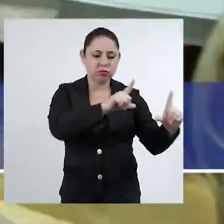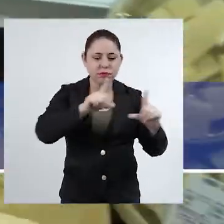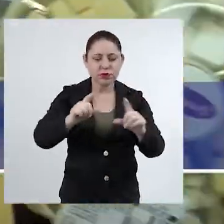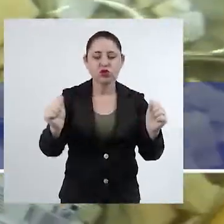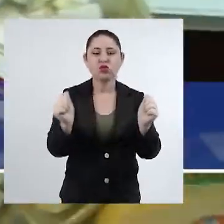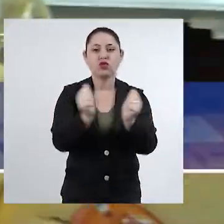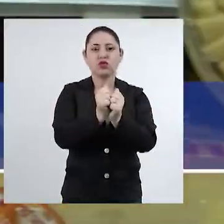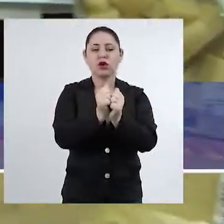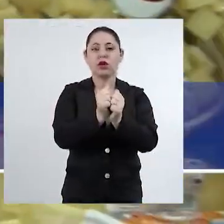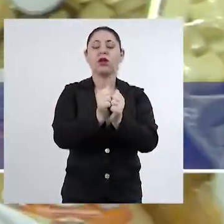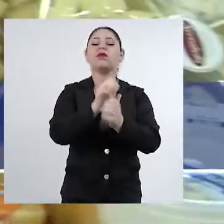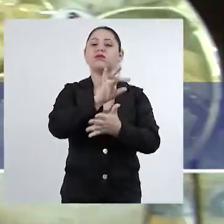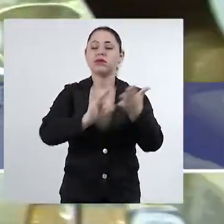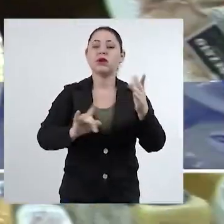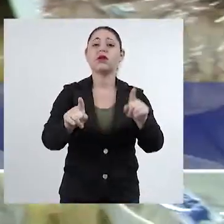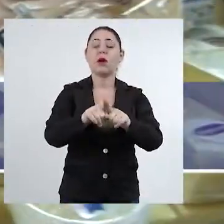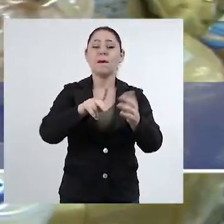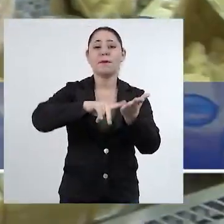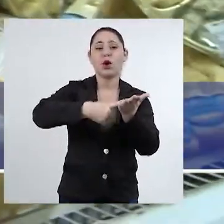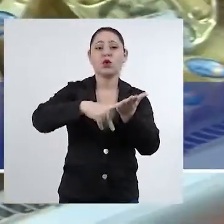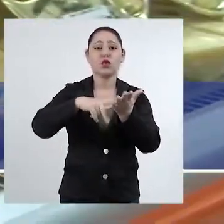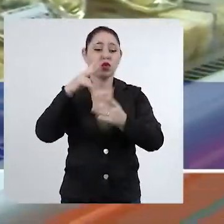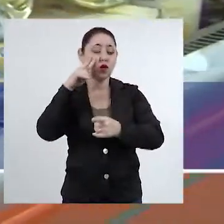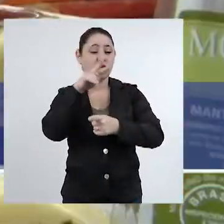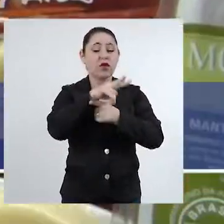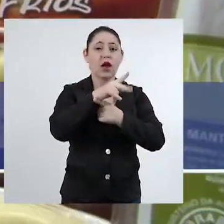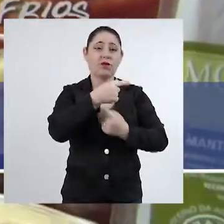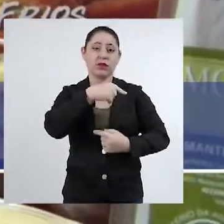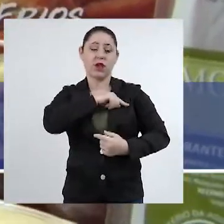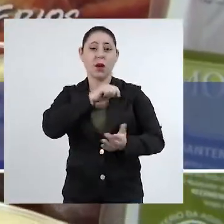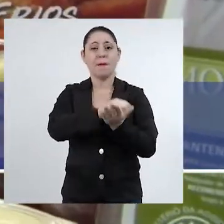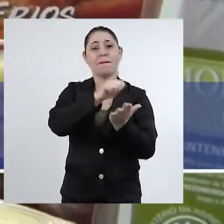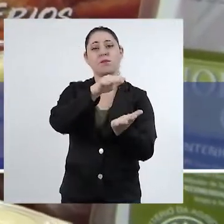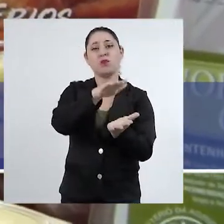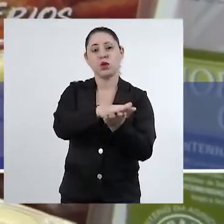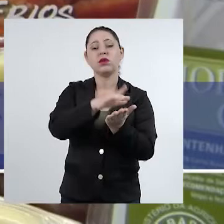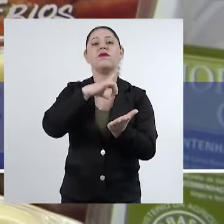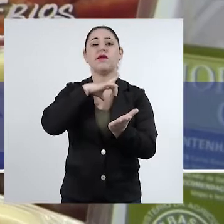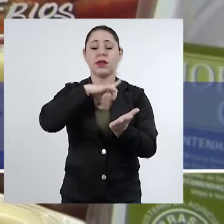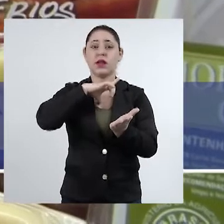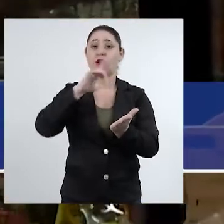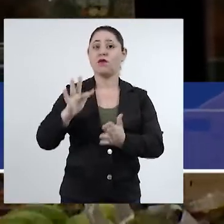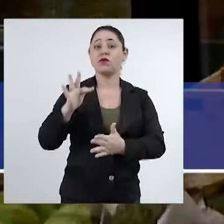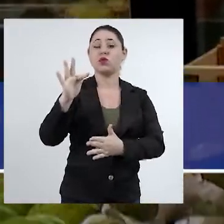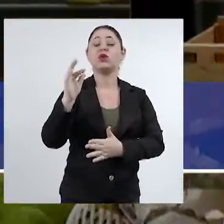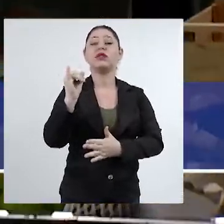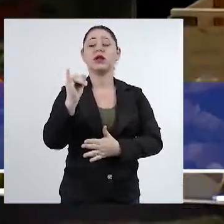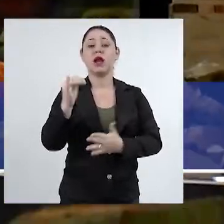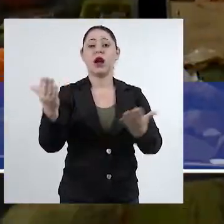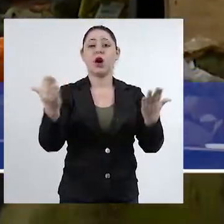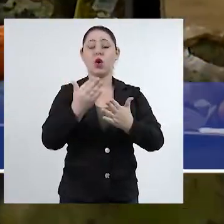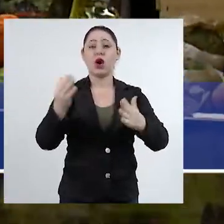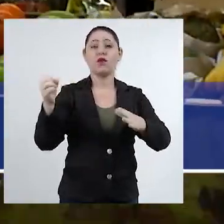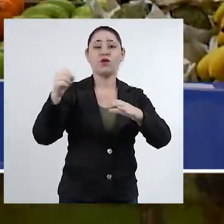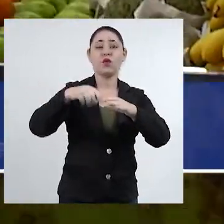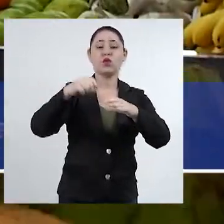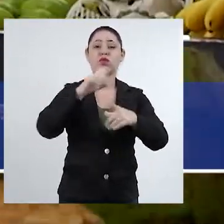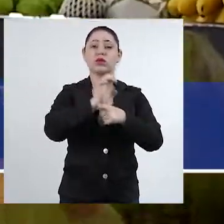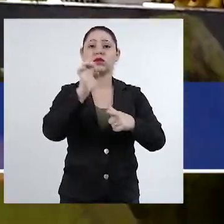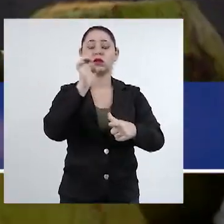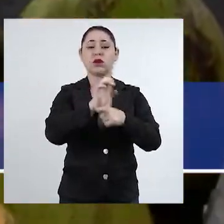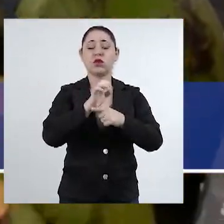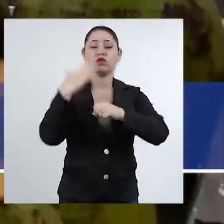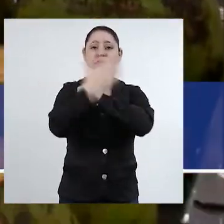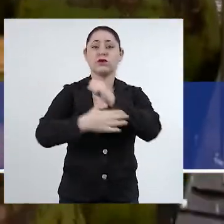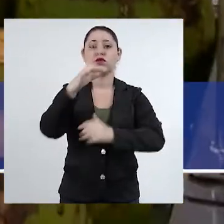visual. Também ficou estabelecido o PROCON como o órgão fiscalizador e as multas que eventualmente sejam aplicadas serão destinadas ao Fundo